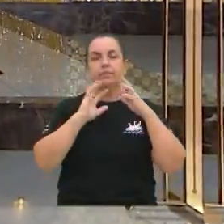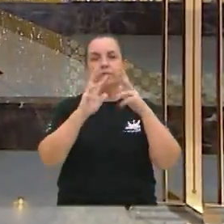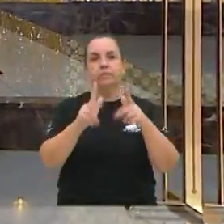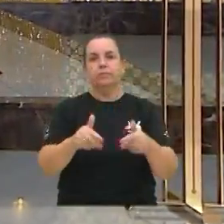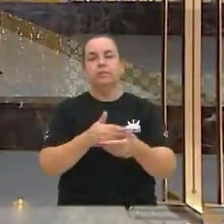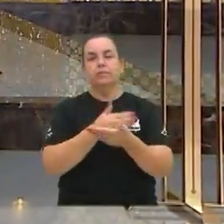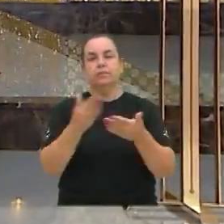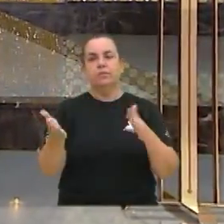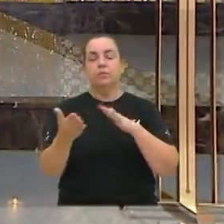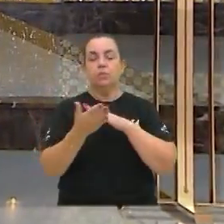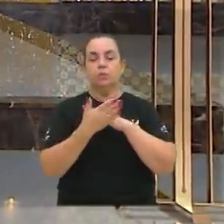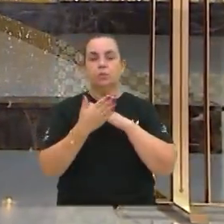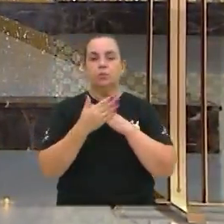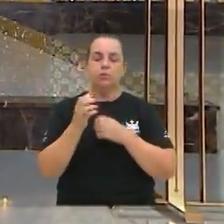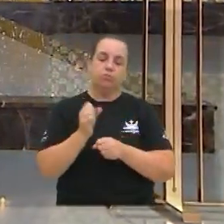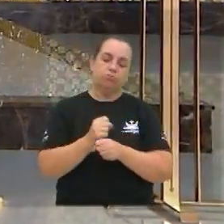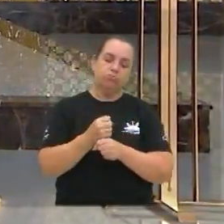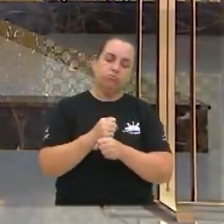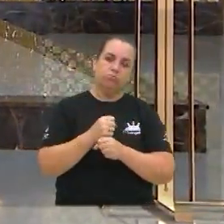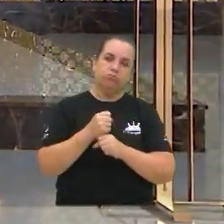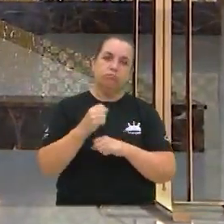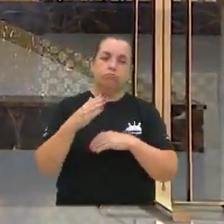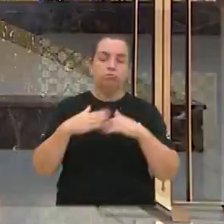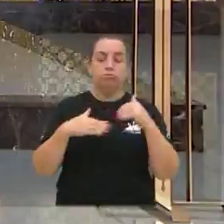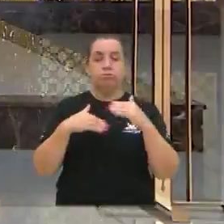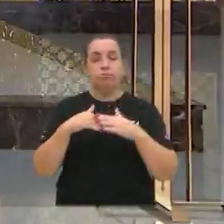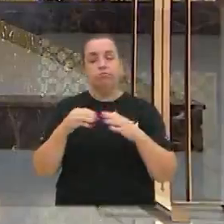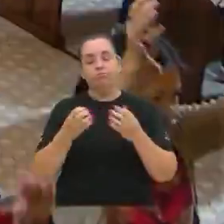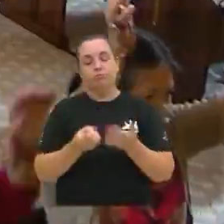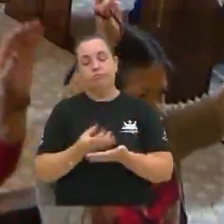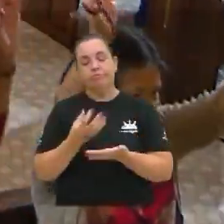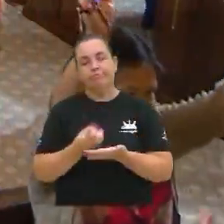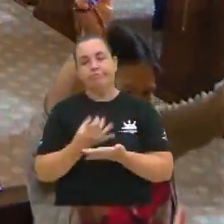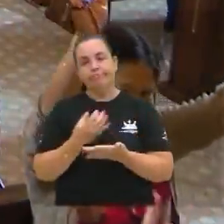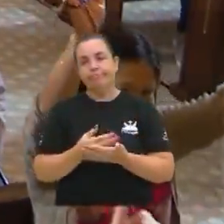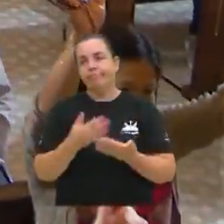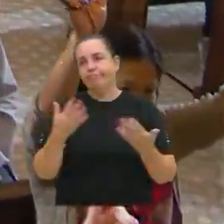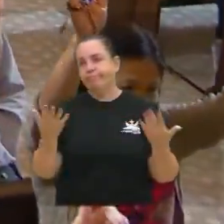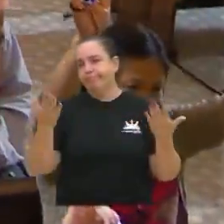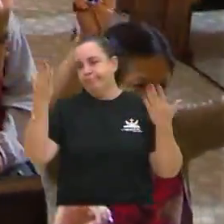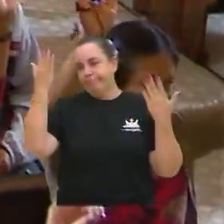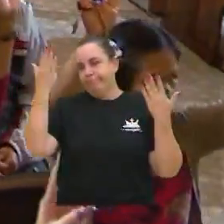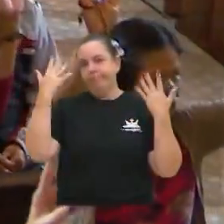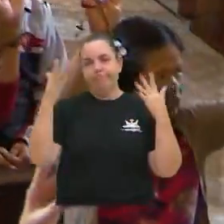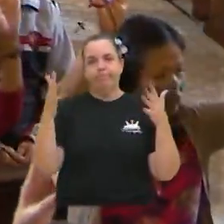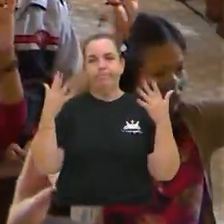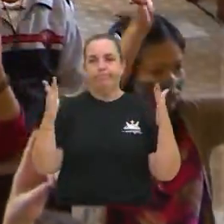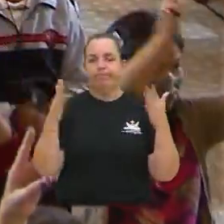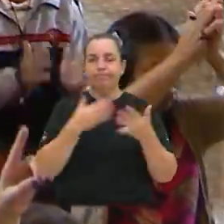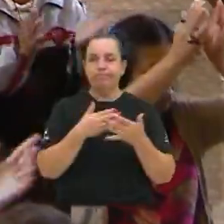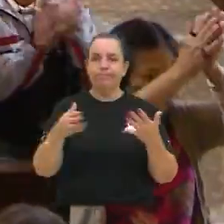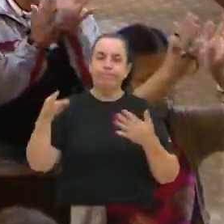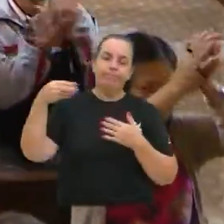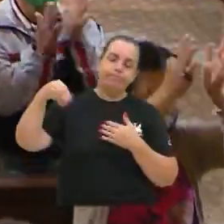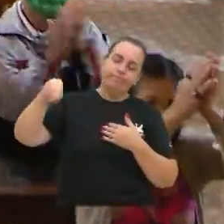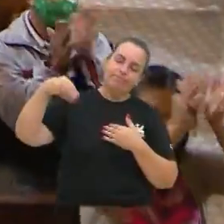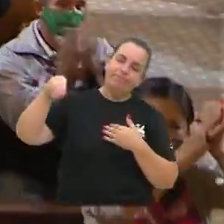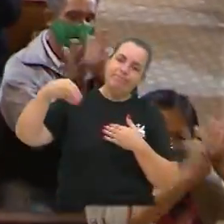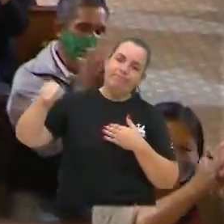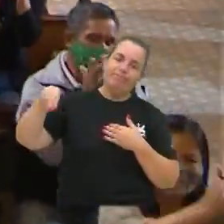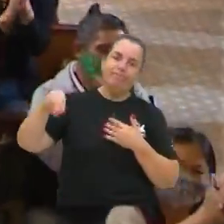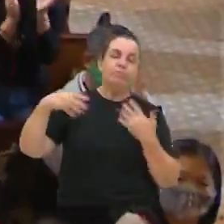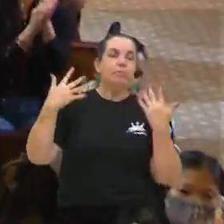todos que colaboraram o ano inteiro com a obra Evangelizar. Levante a mão quem colaborou. Meu filho, uma salva de palmas. Toca o sino,